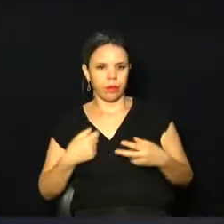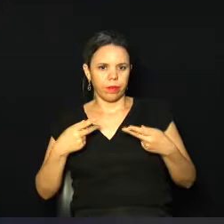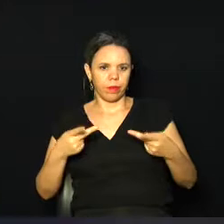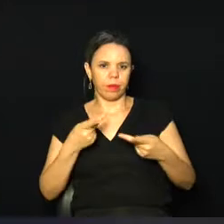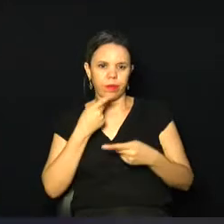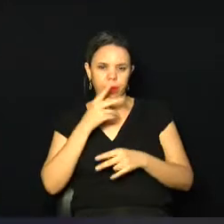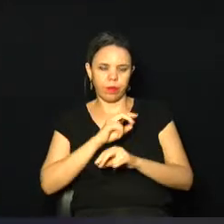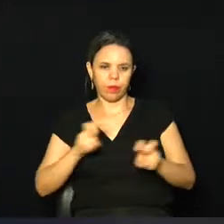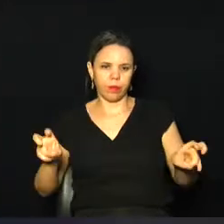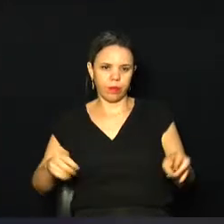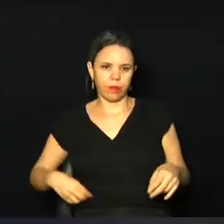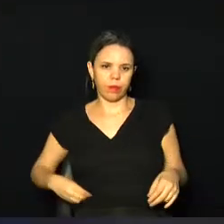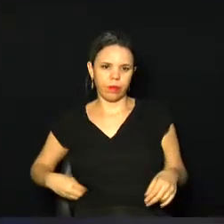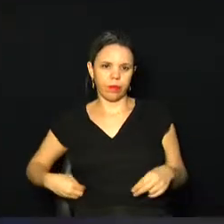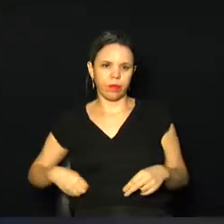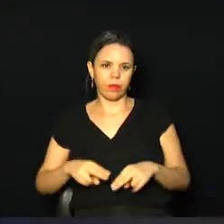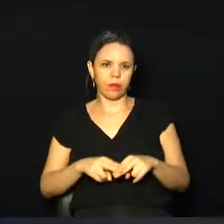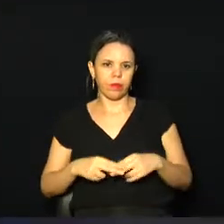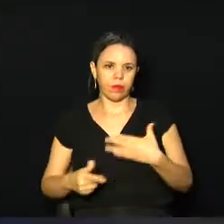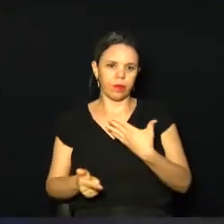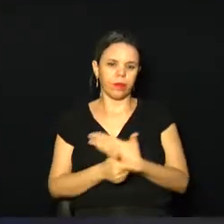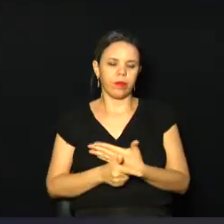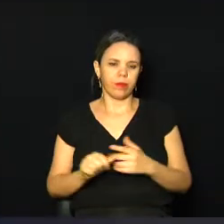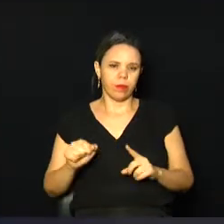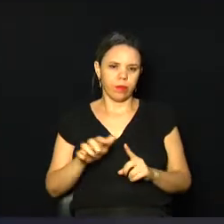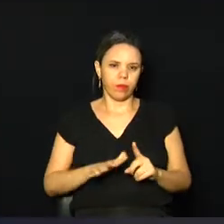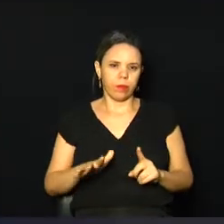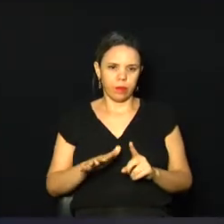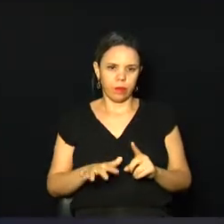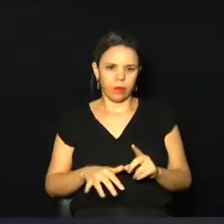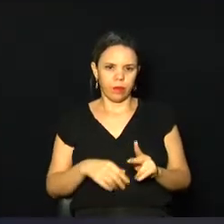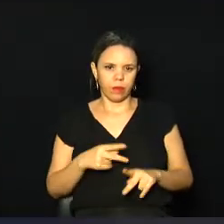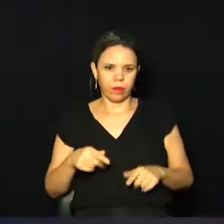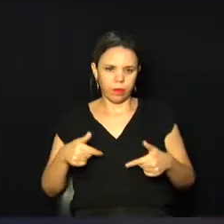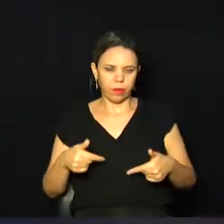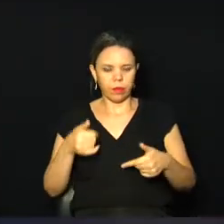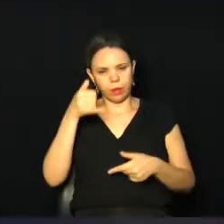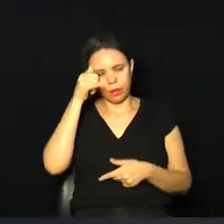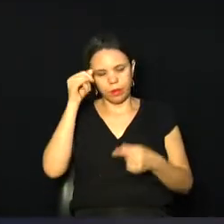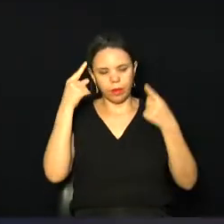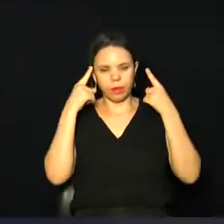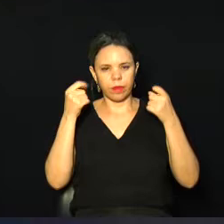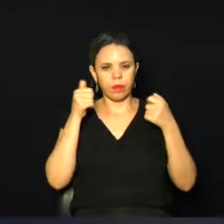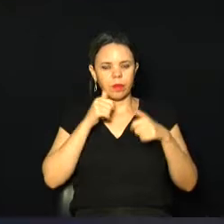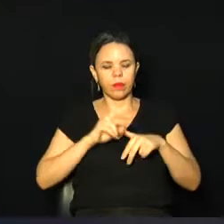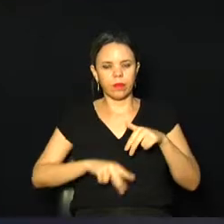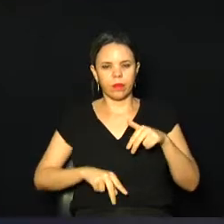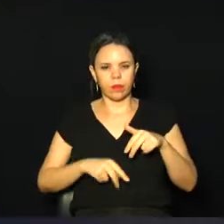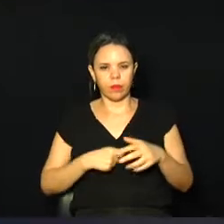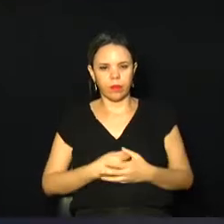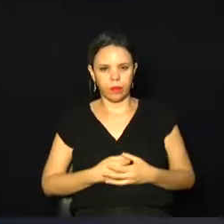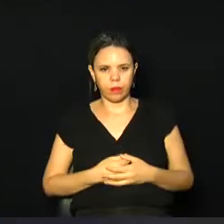nessa mesa hoje exatamente do papel da sociedade civil no enfrentamento à violência de gênero.